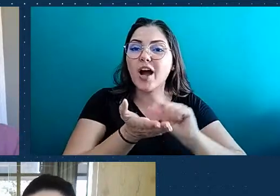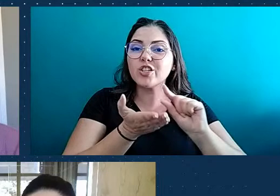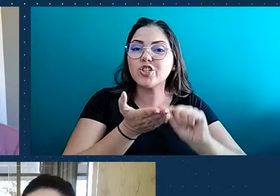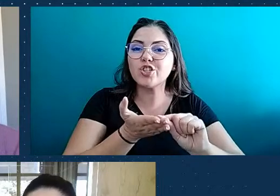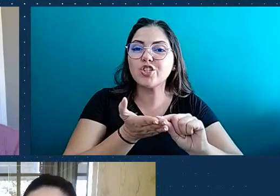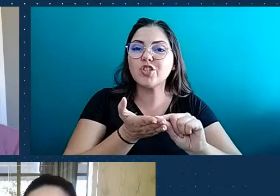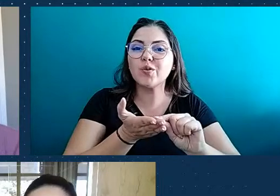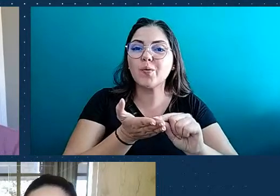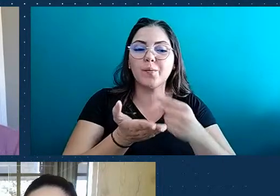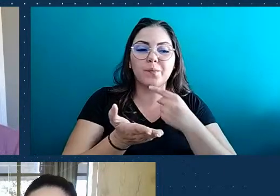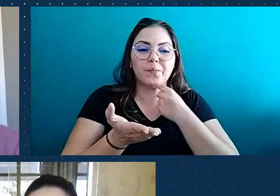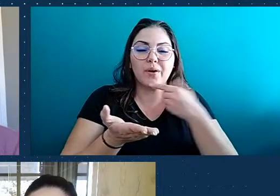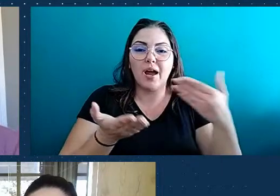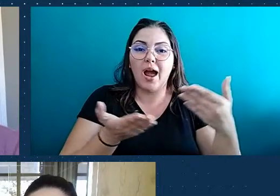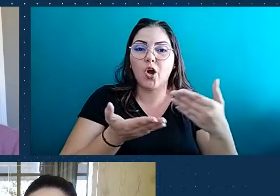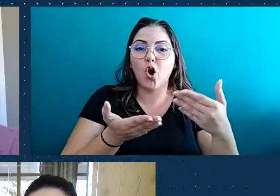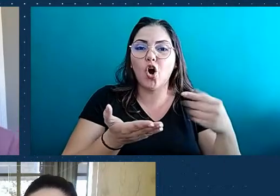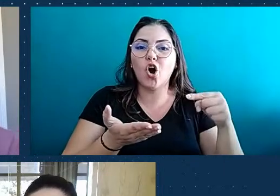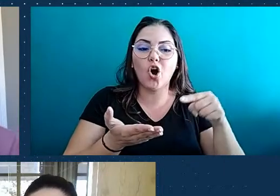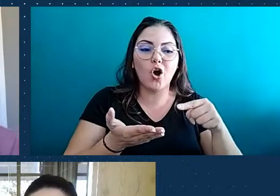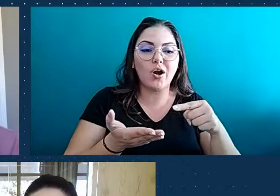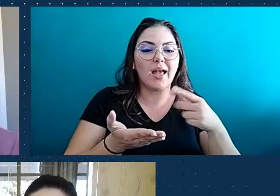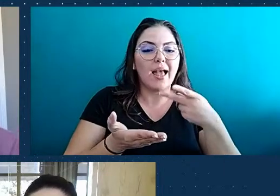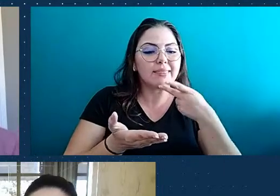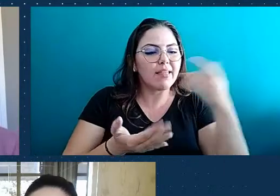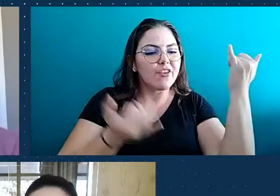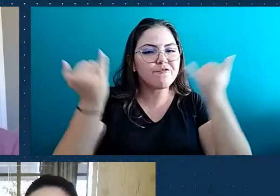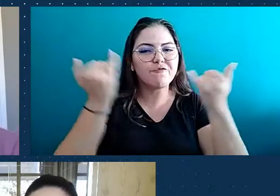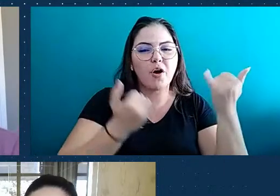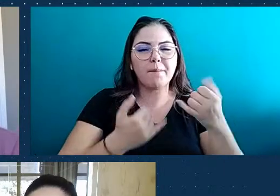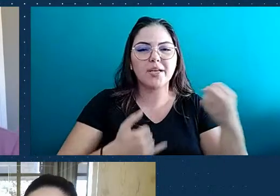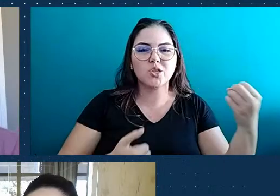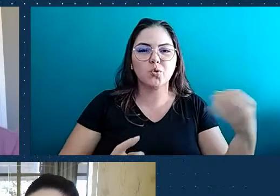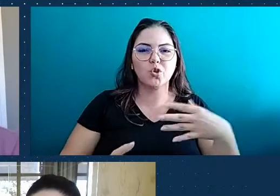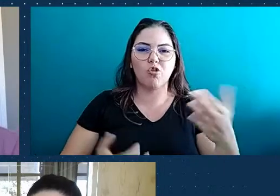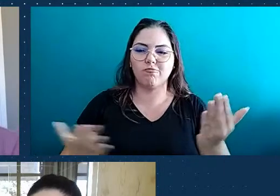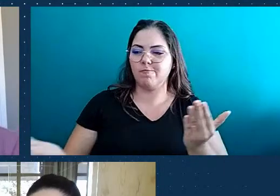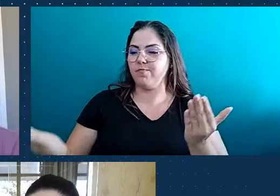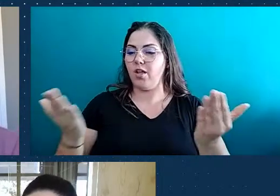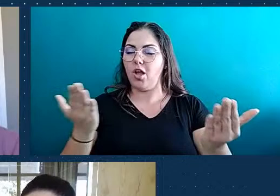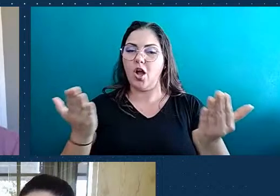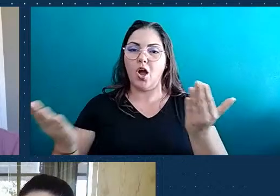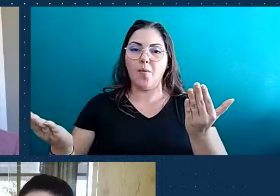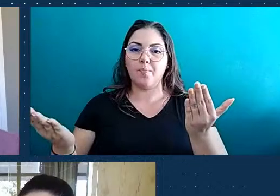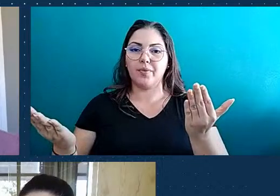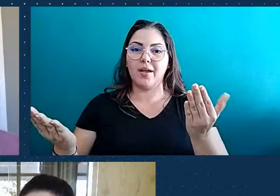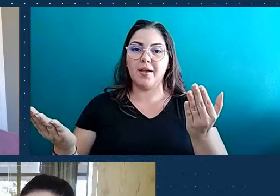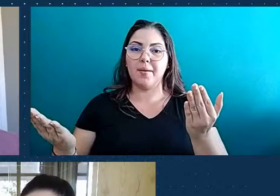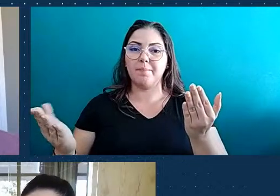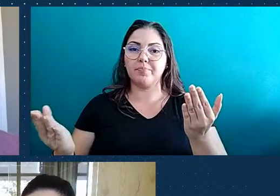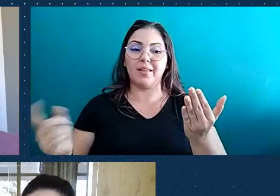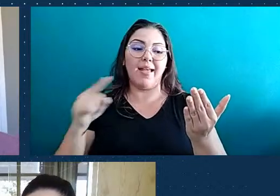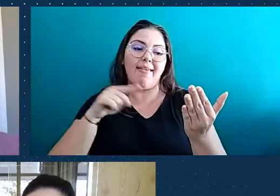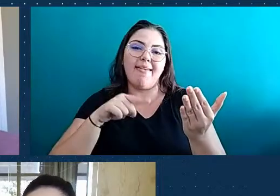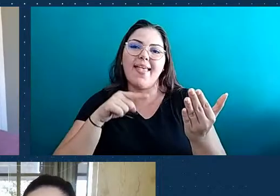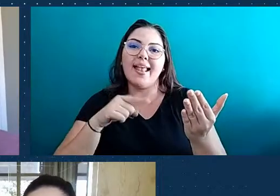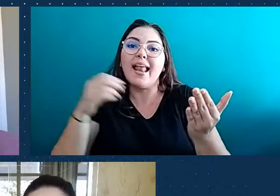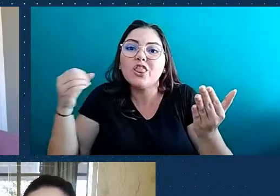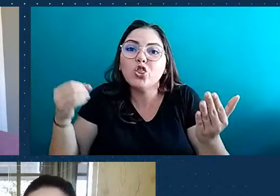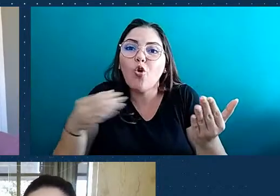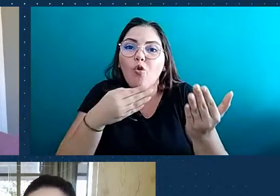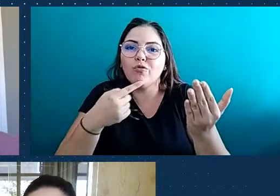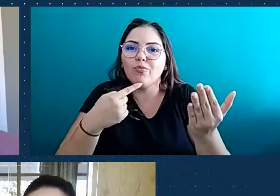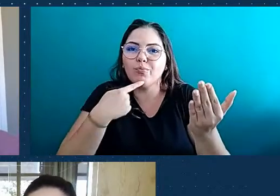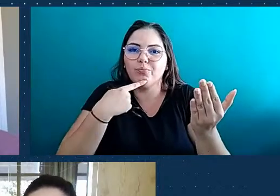Não é o fato de ser um livro ou um artigo que tem mais peso, mas a novidade daquele trabalho. Então, se o